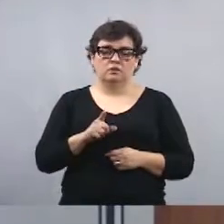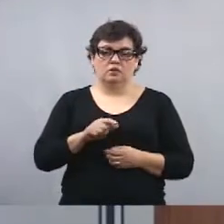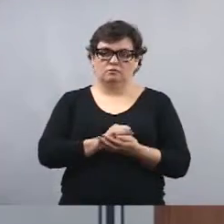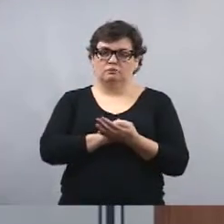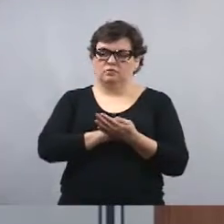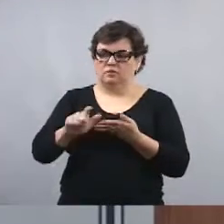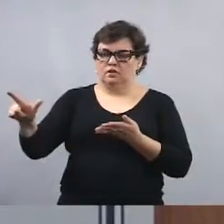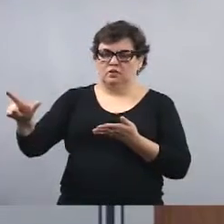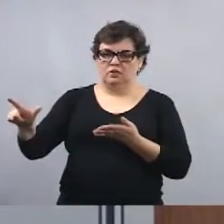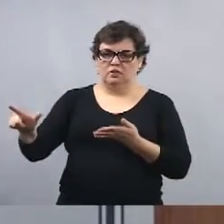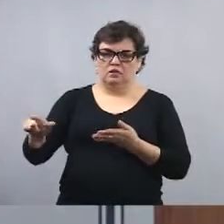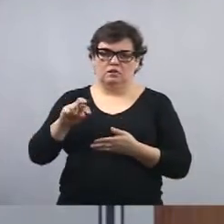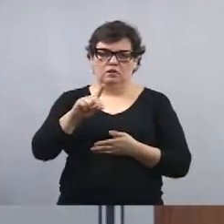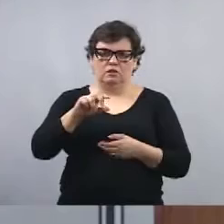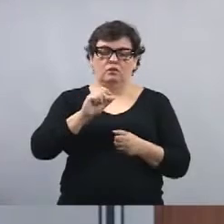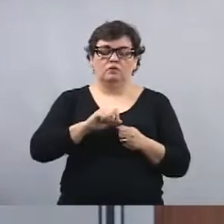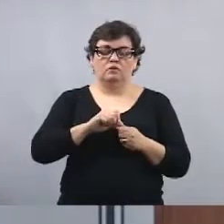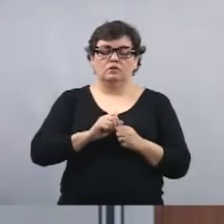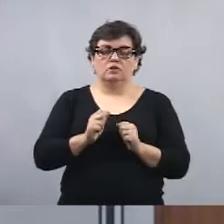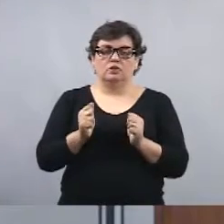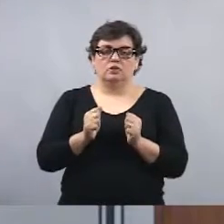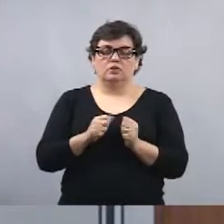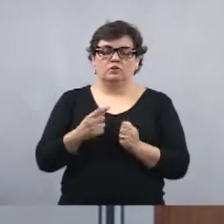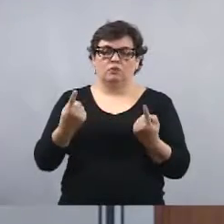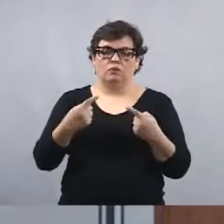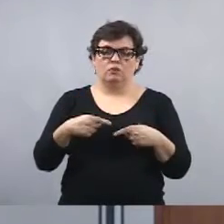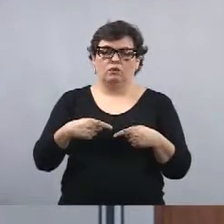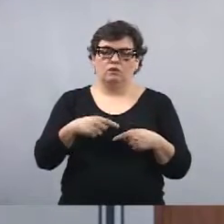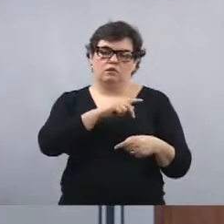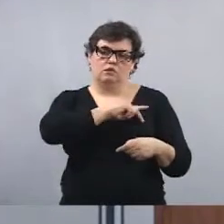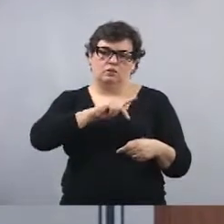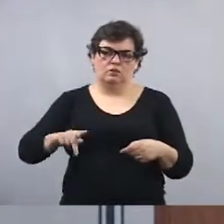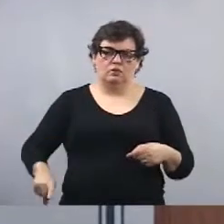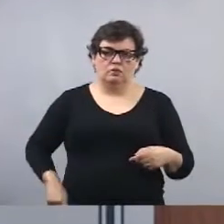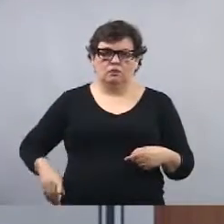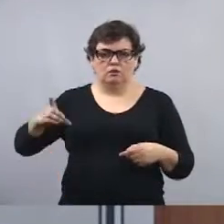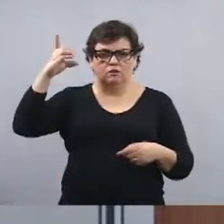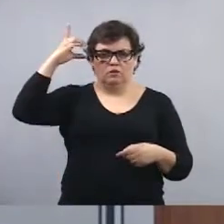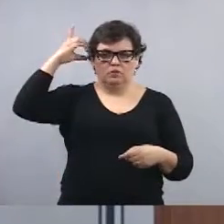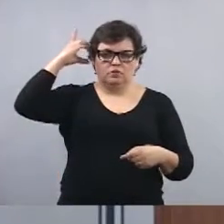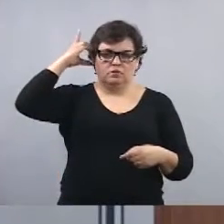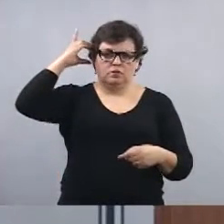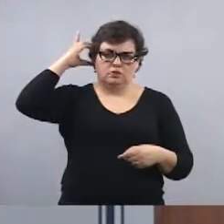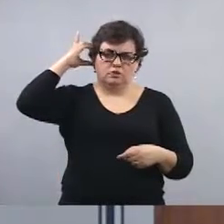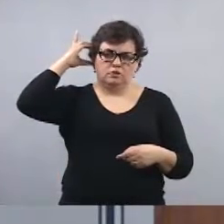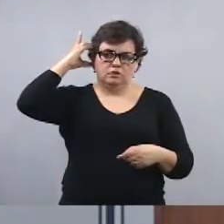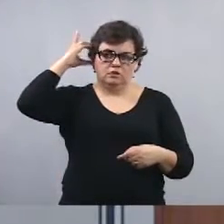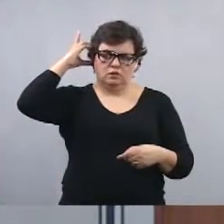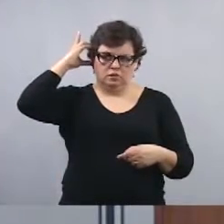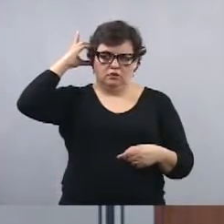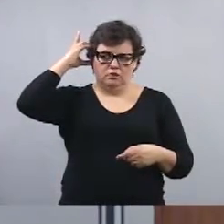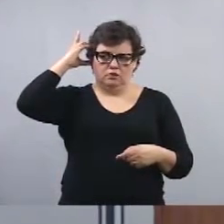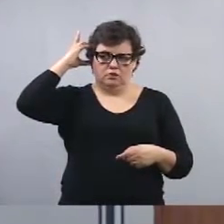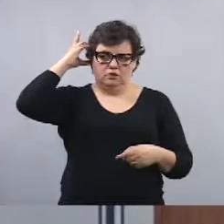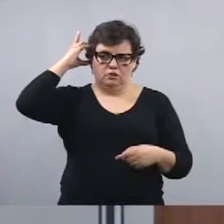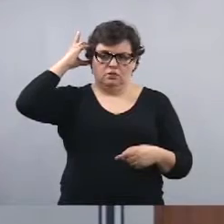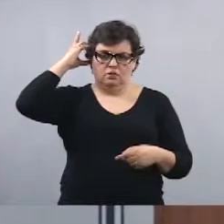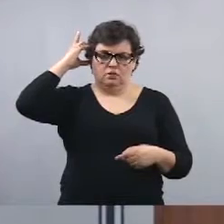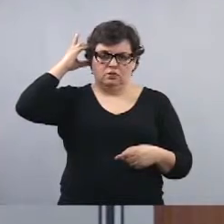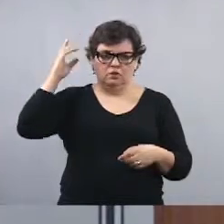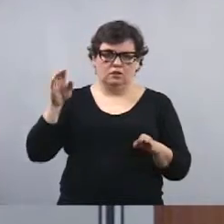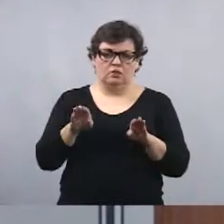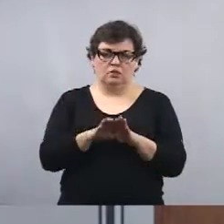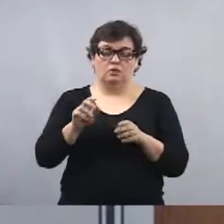impeachment da presidente Dilma, o fizeram no episódio do impeachment do presidente Collor, e eles reproduzem